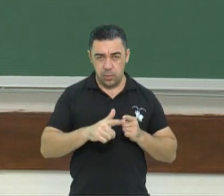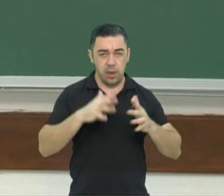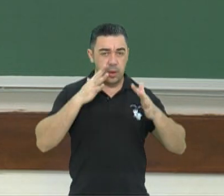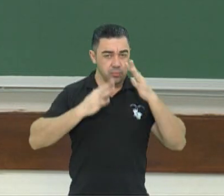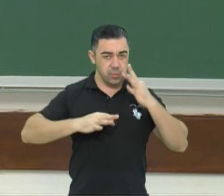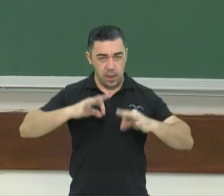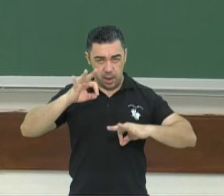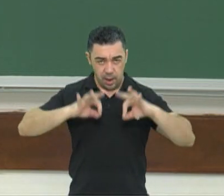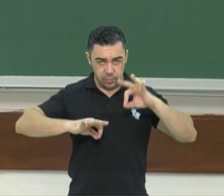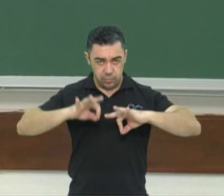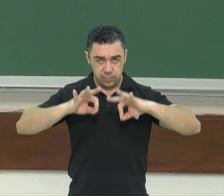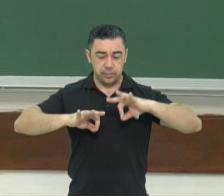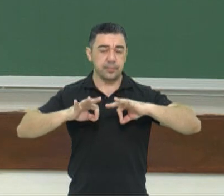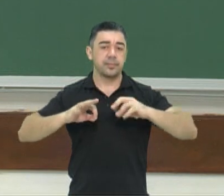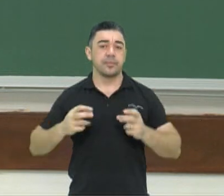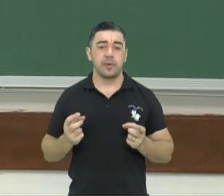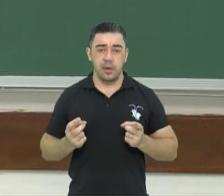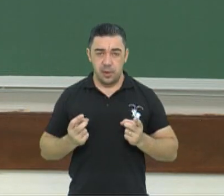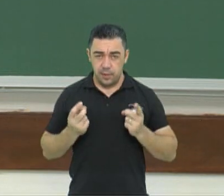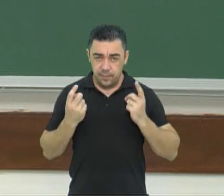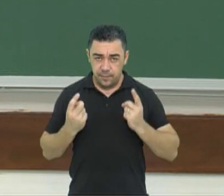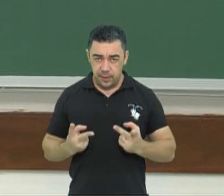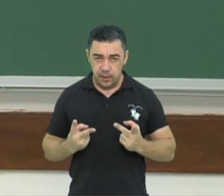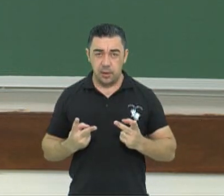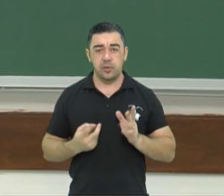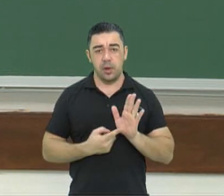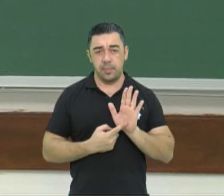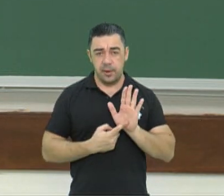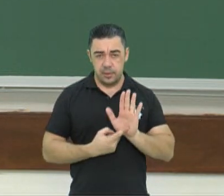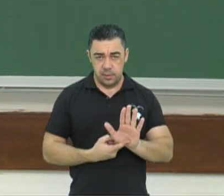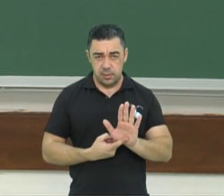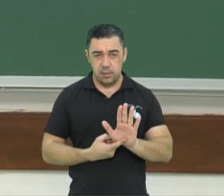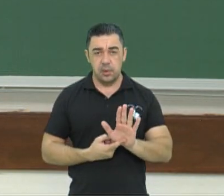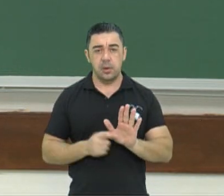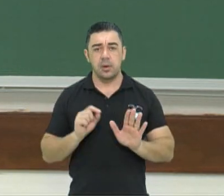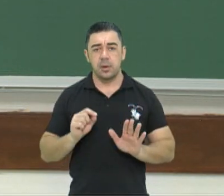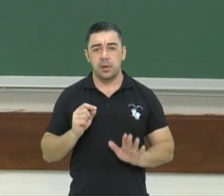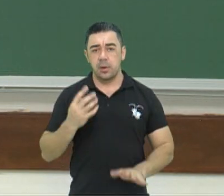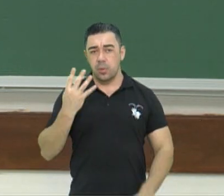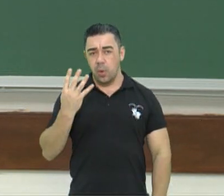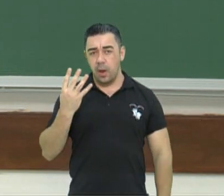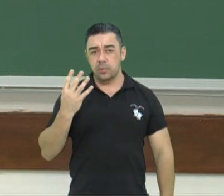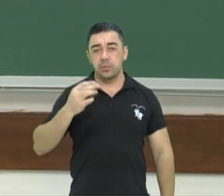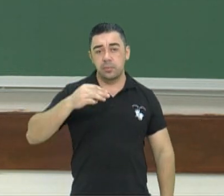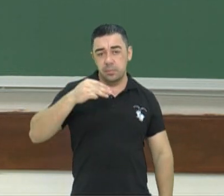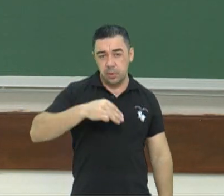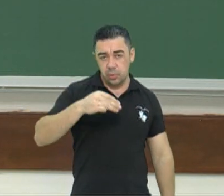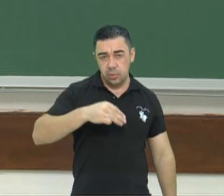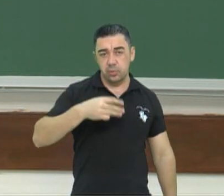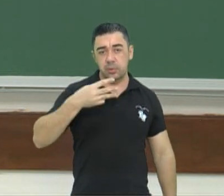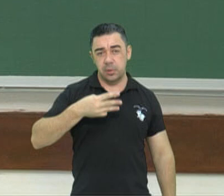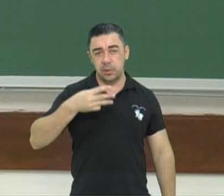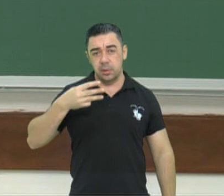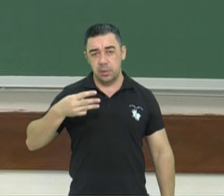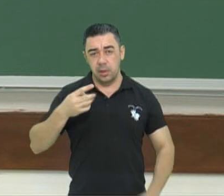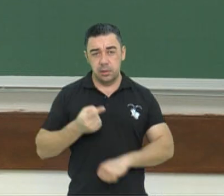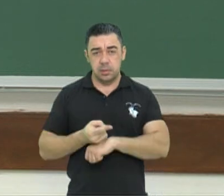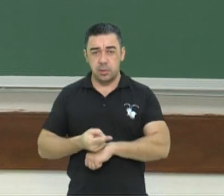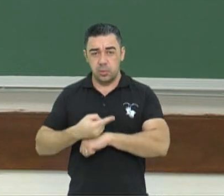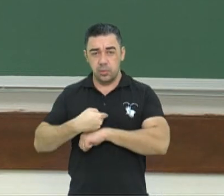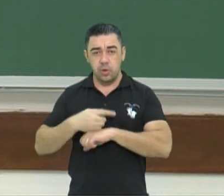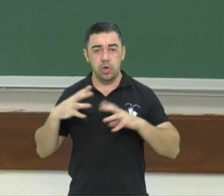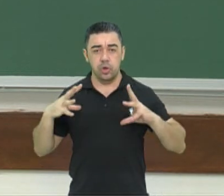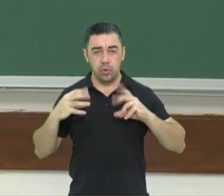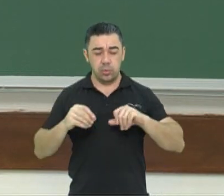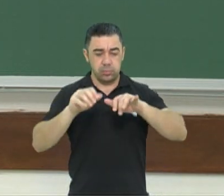vende, de certa forma, uma apresentação que iria durar 4 minutos e 33 segundos. E todas as pessoas vão lá. Ele